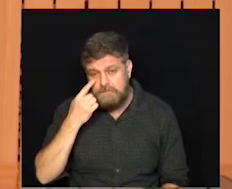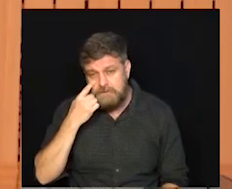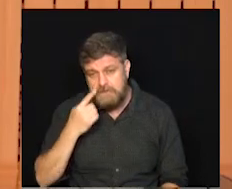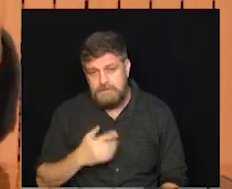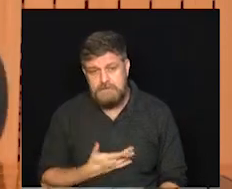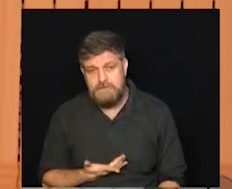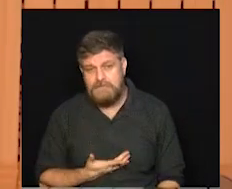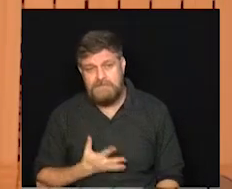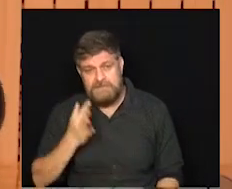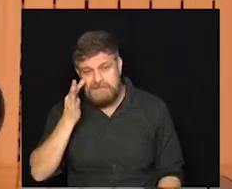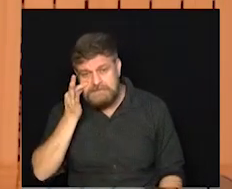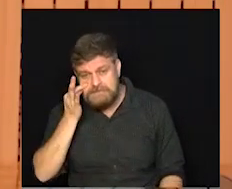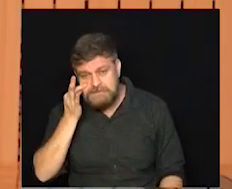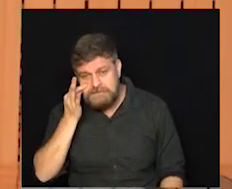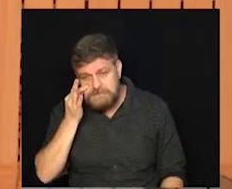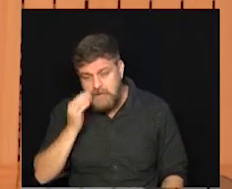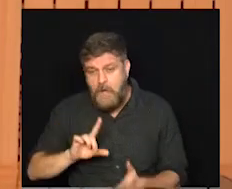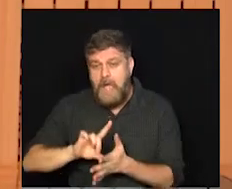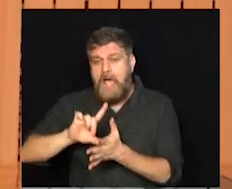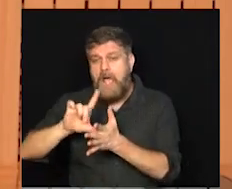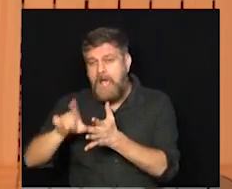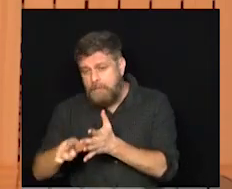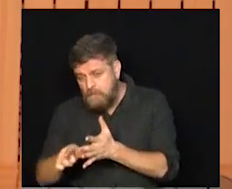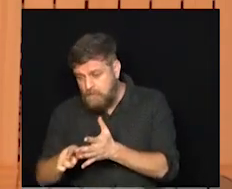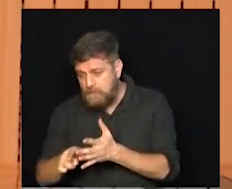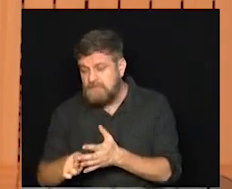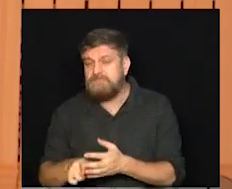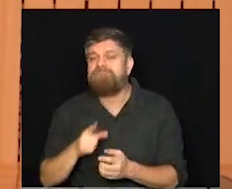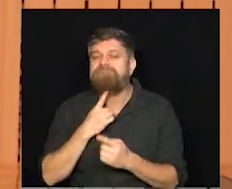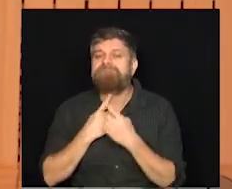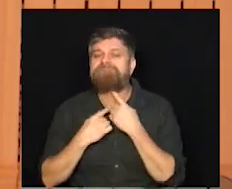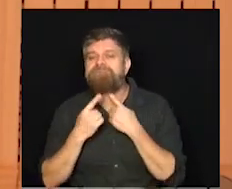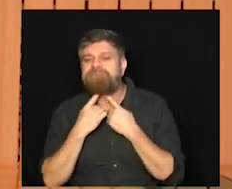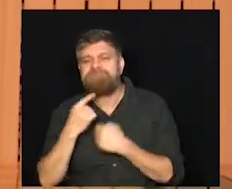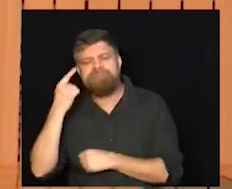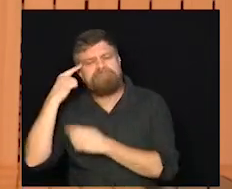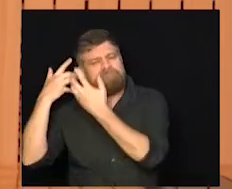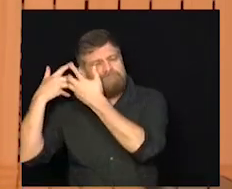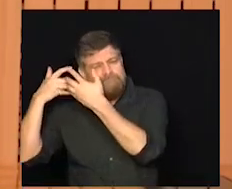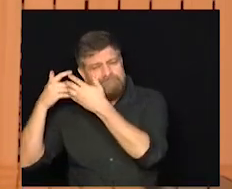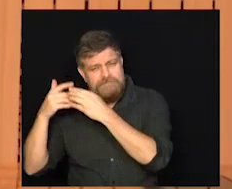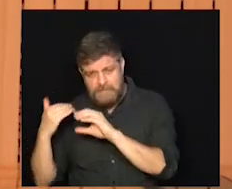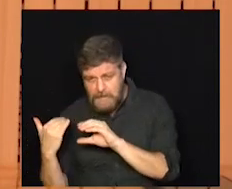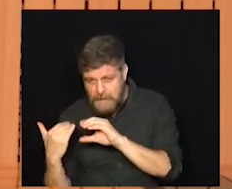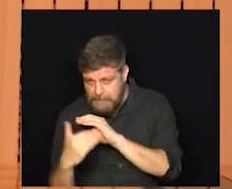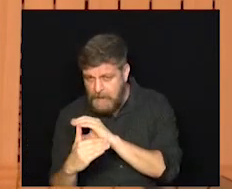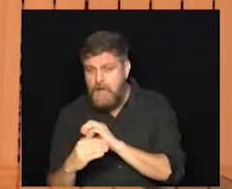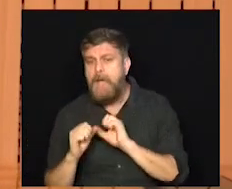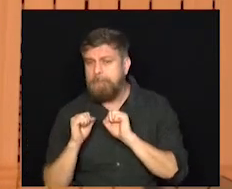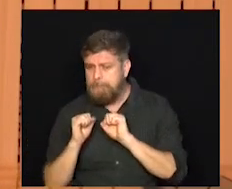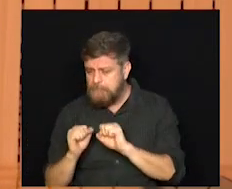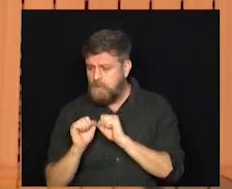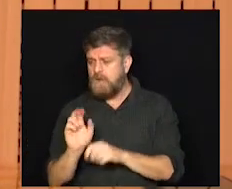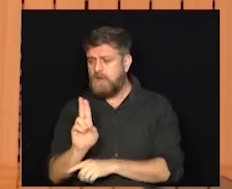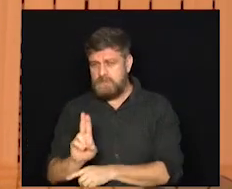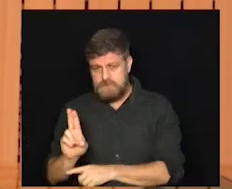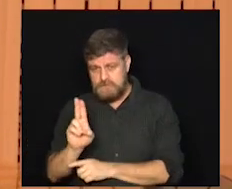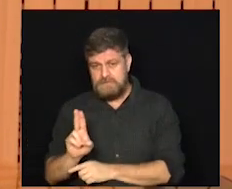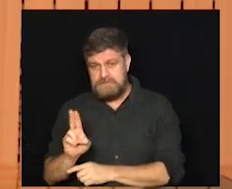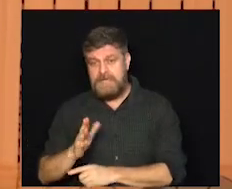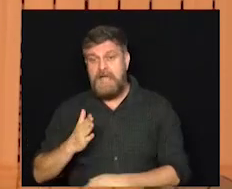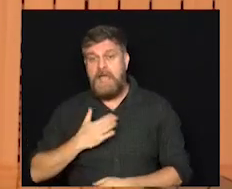ao vivo, em outro momento, e também você quer mandar a sua mensagem, pode usar o e-mail